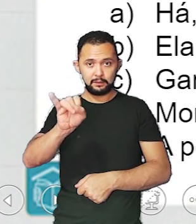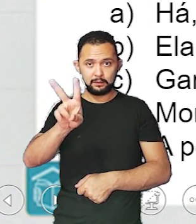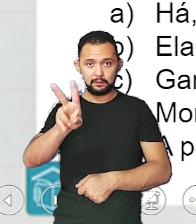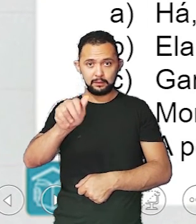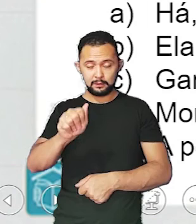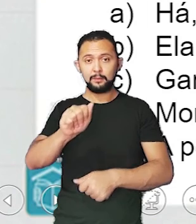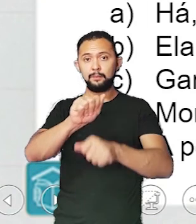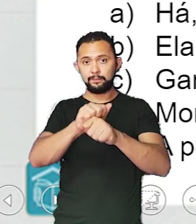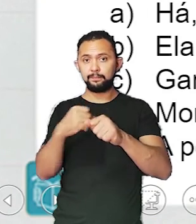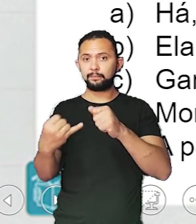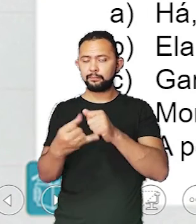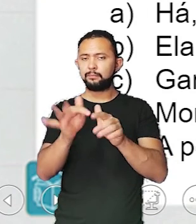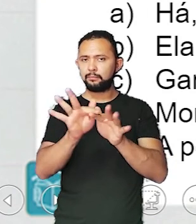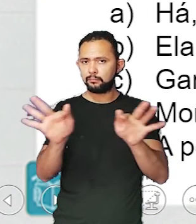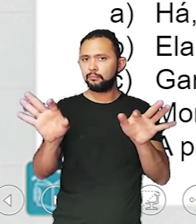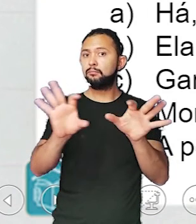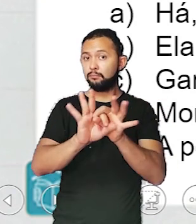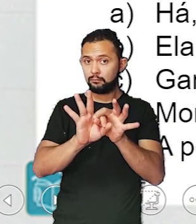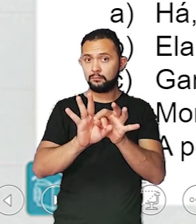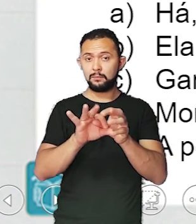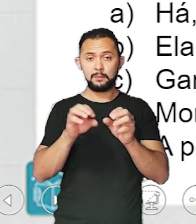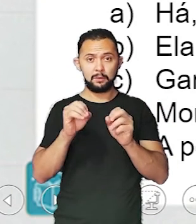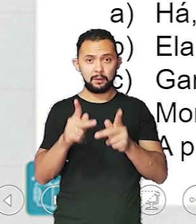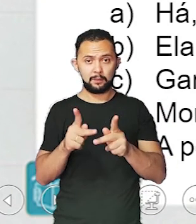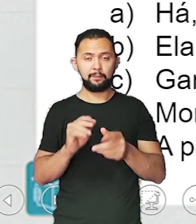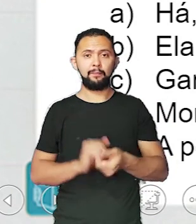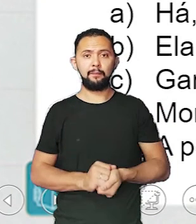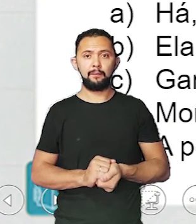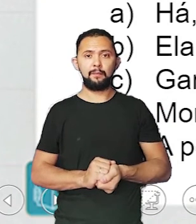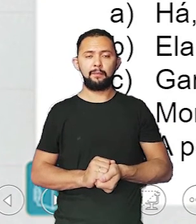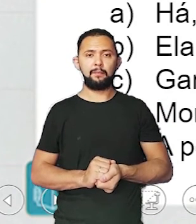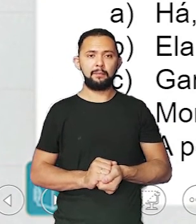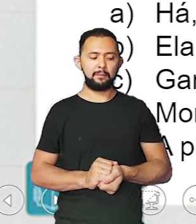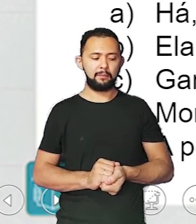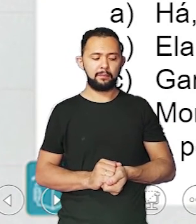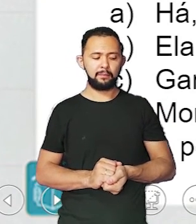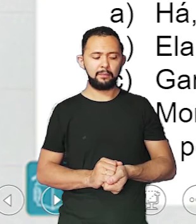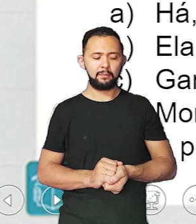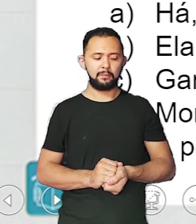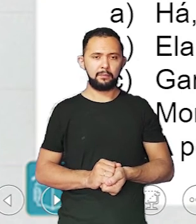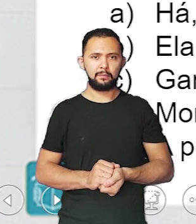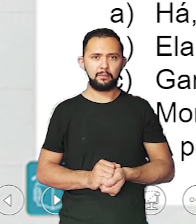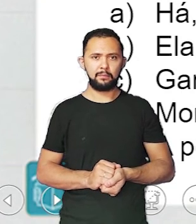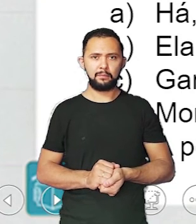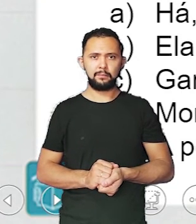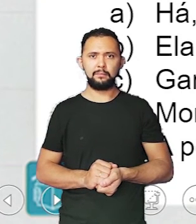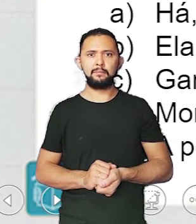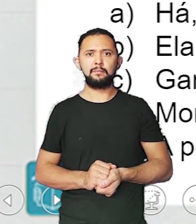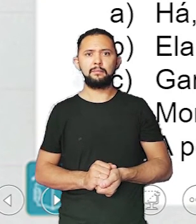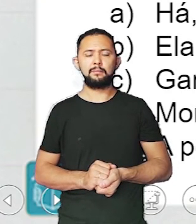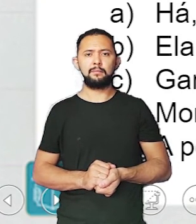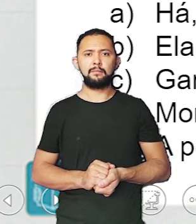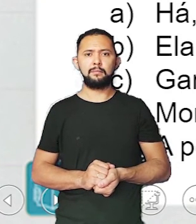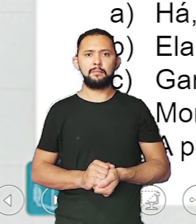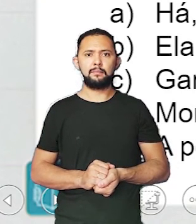a sintaxe, o complemento sintático correto, né? Ela aniversariou neste mês, né? No mês, né? Então, esse em é como se fosse